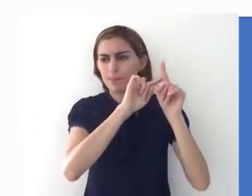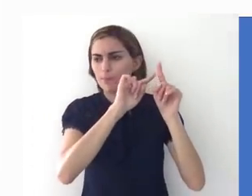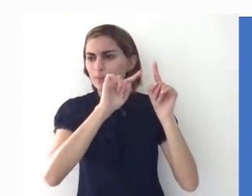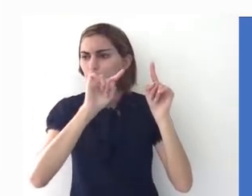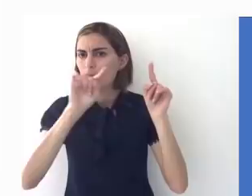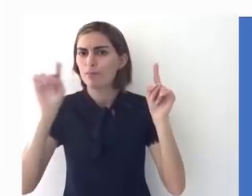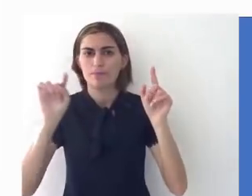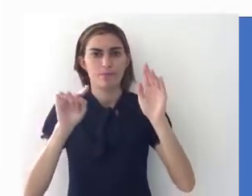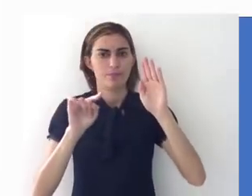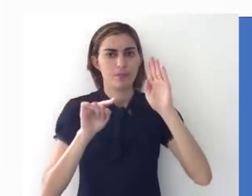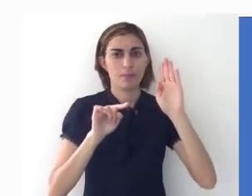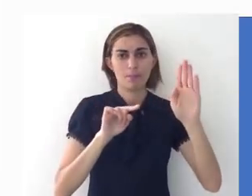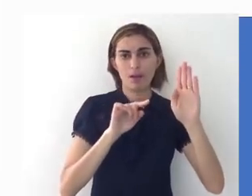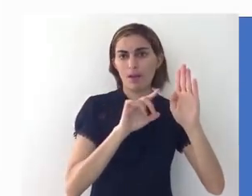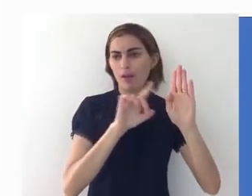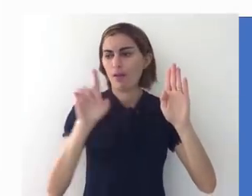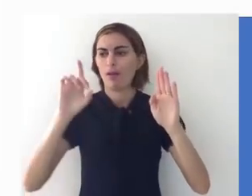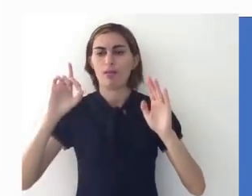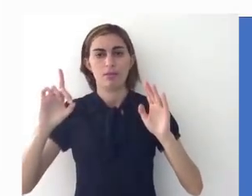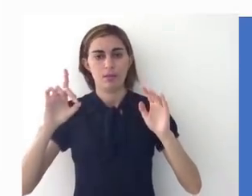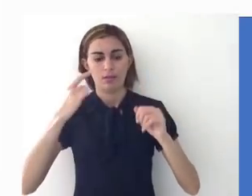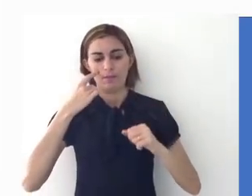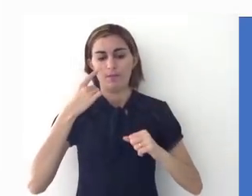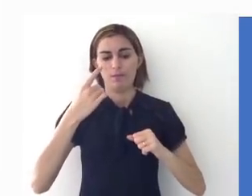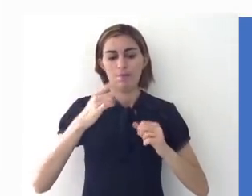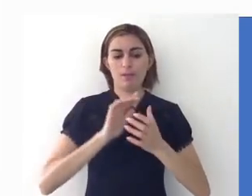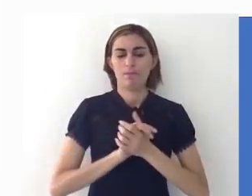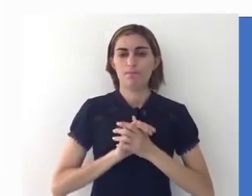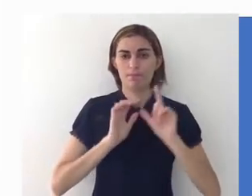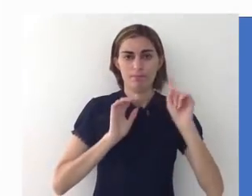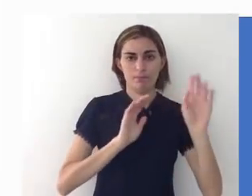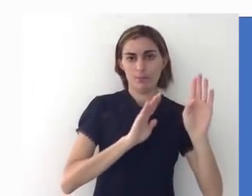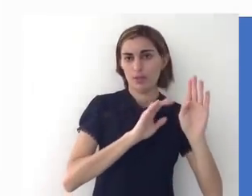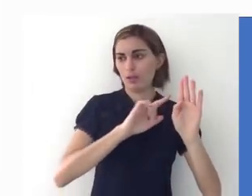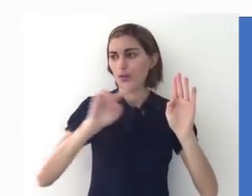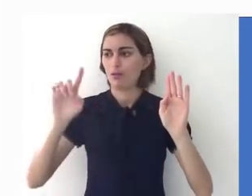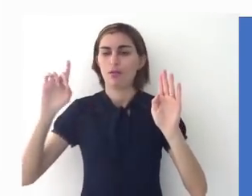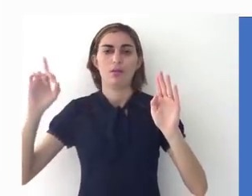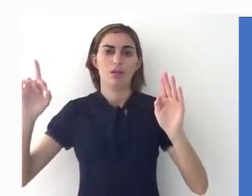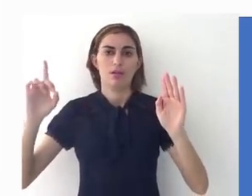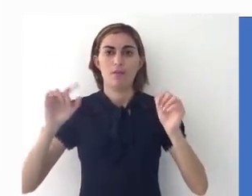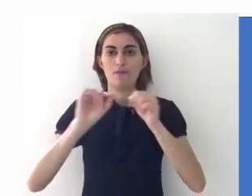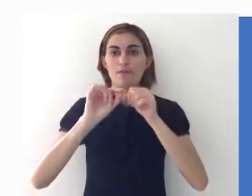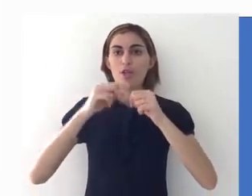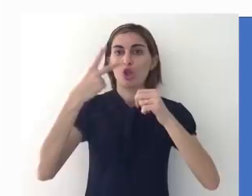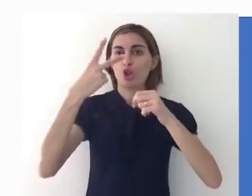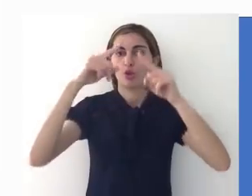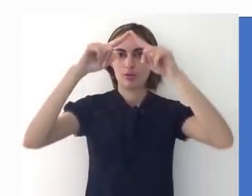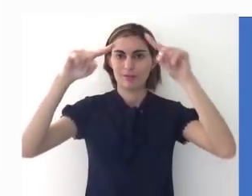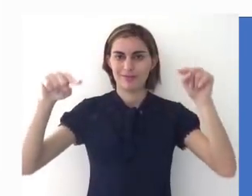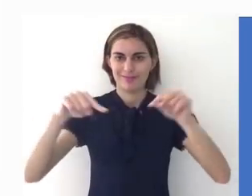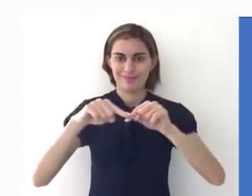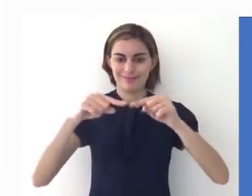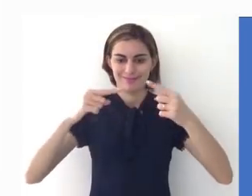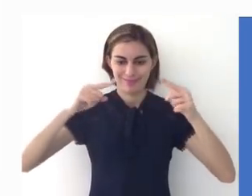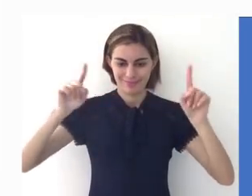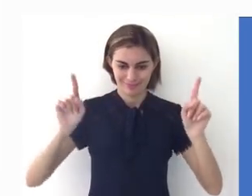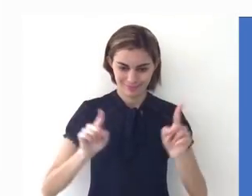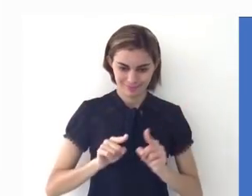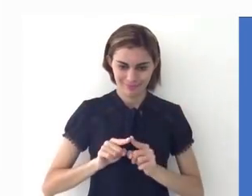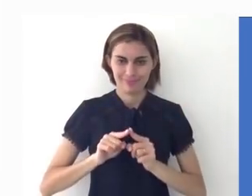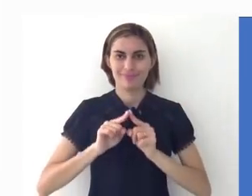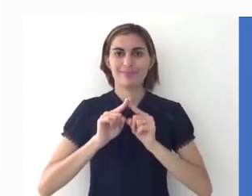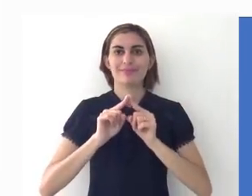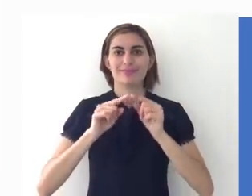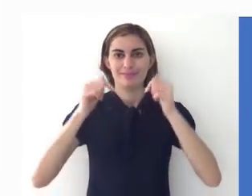gente vai traçar uma diagonal de B a D nesse quadrilátero, beleza? Então, a partir daí, a gente forma dois